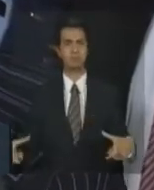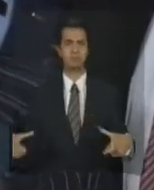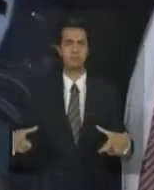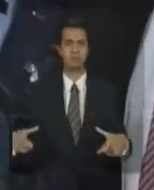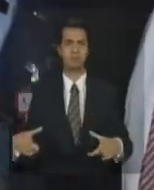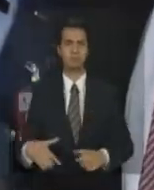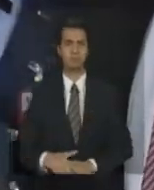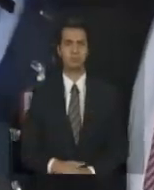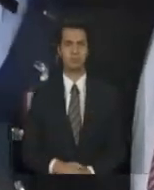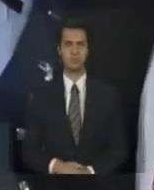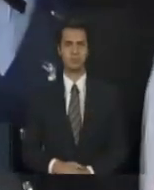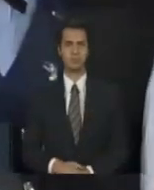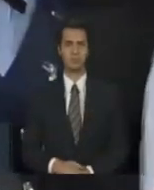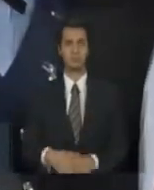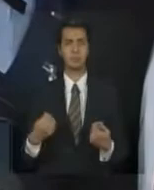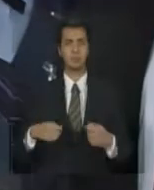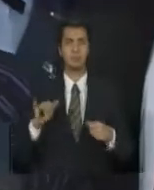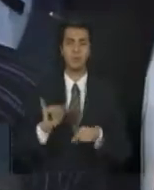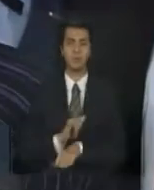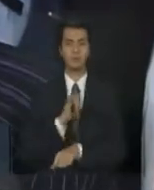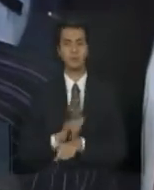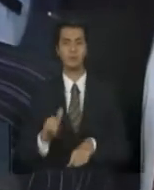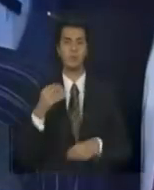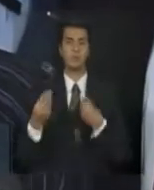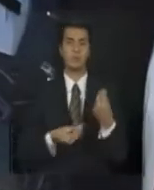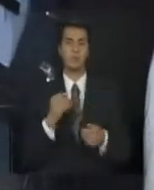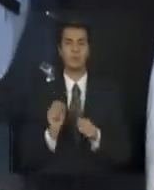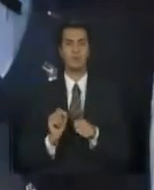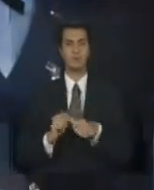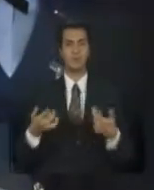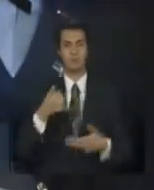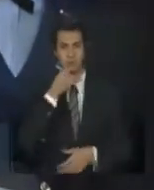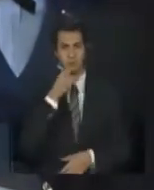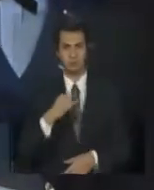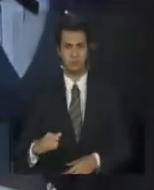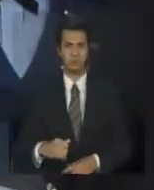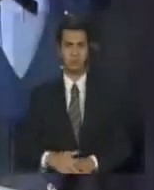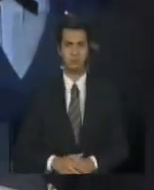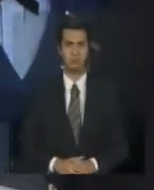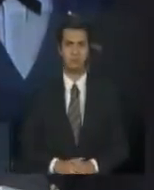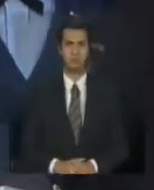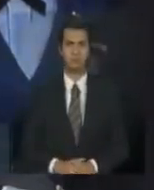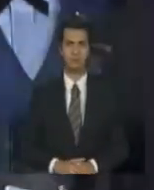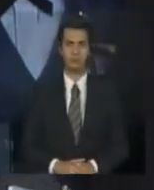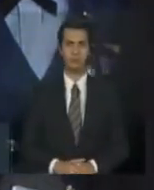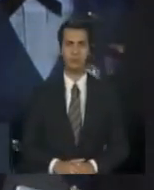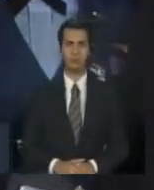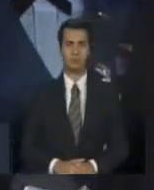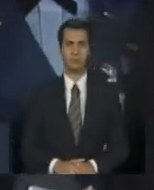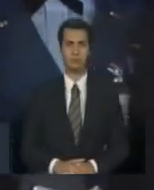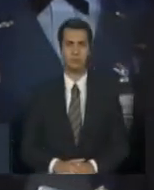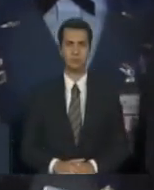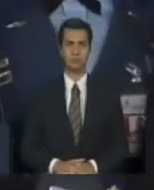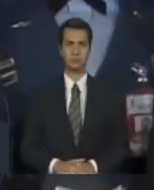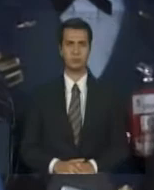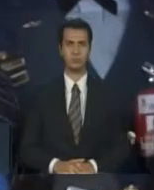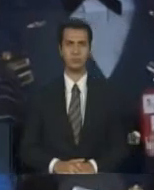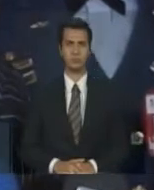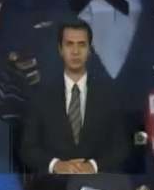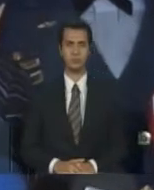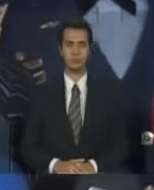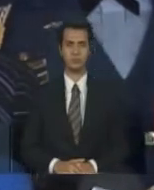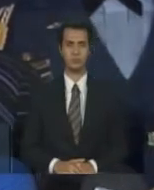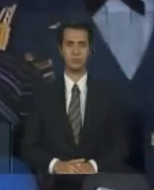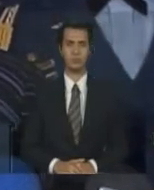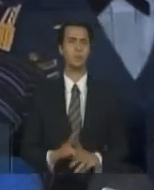uma espécie de alternativa. Então nós nos. Não, ele vai ser mais aquilo que foi feito